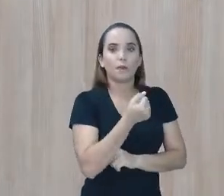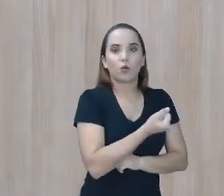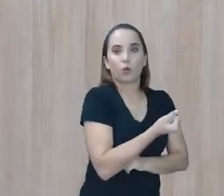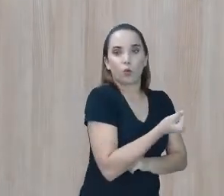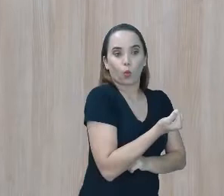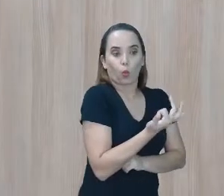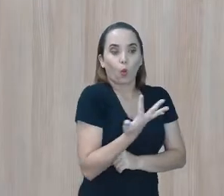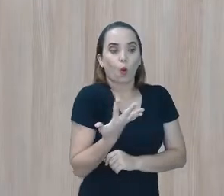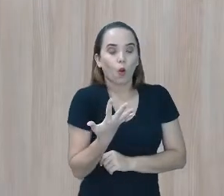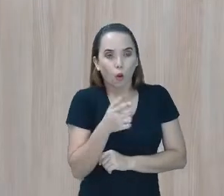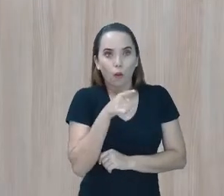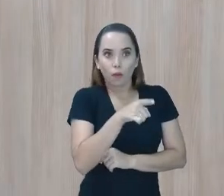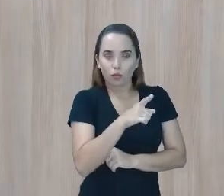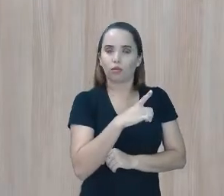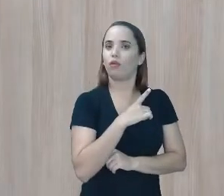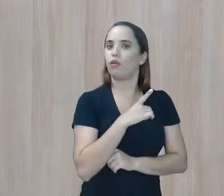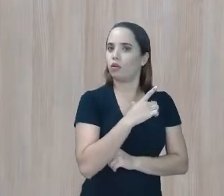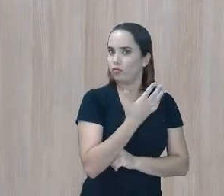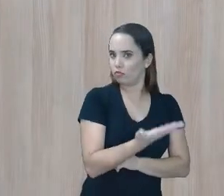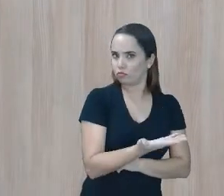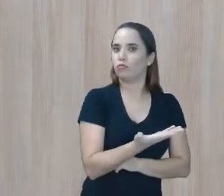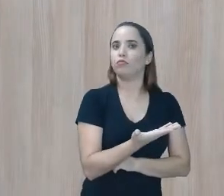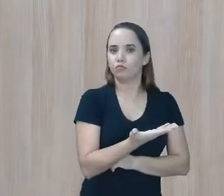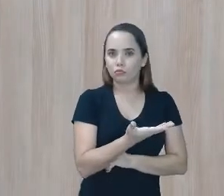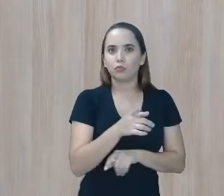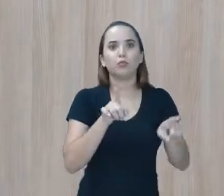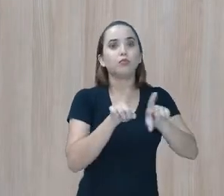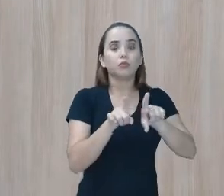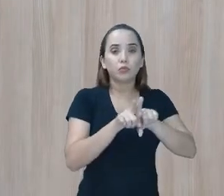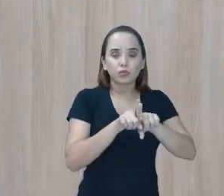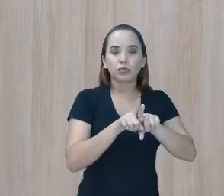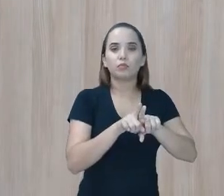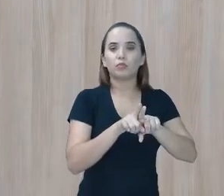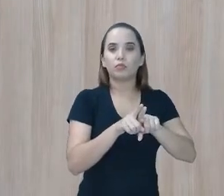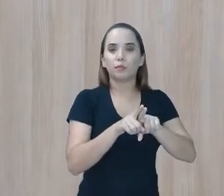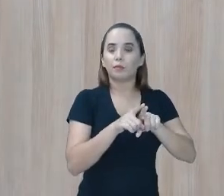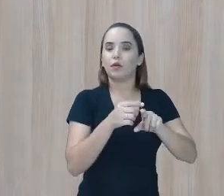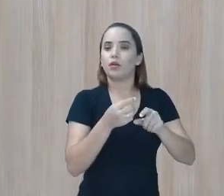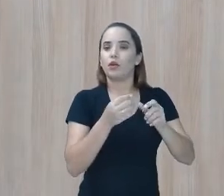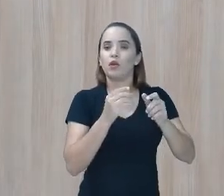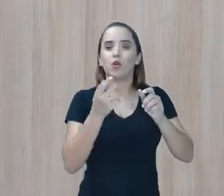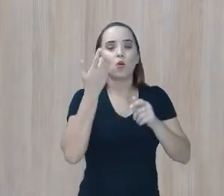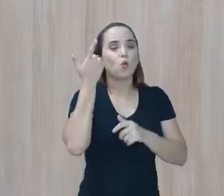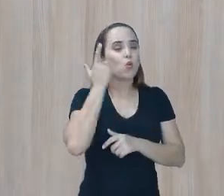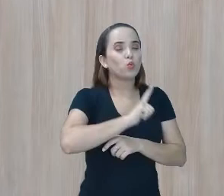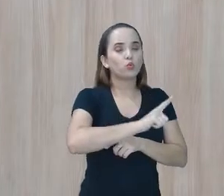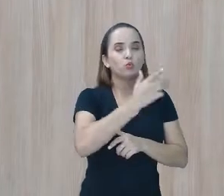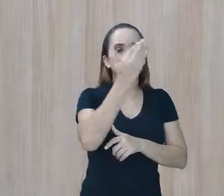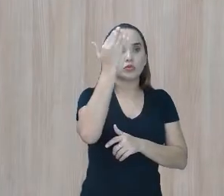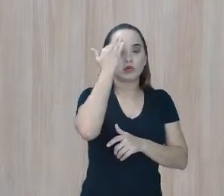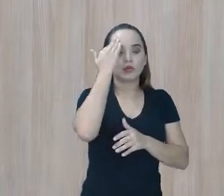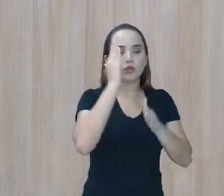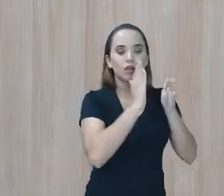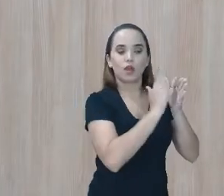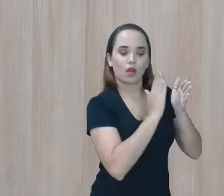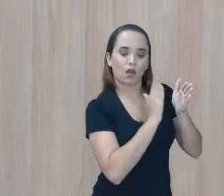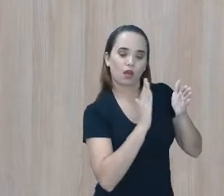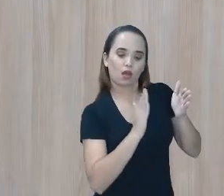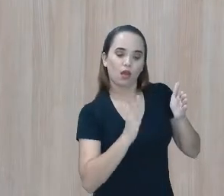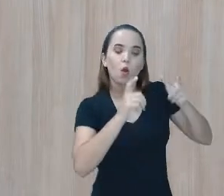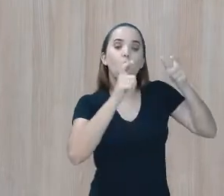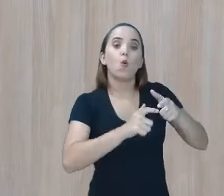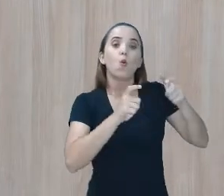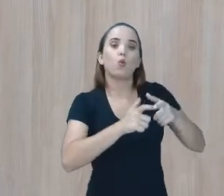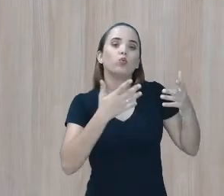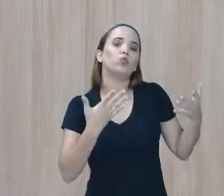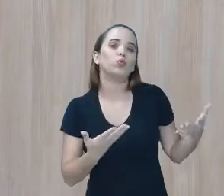seja, o quanto é que ele vale. E eu também consigo, consequentemente, estabelecer uma ordem no sentido de que um